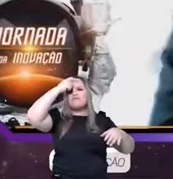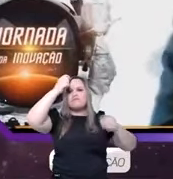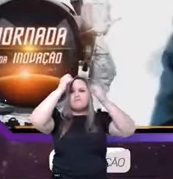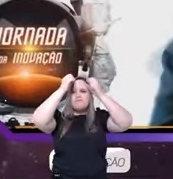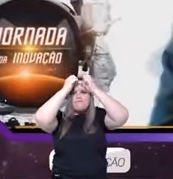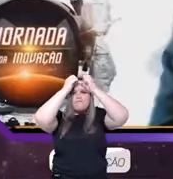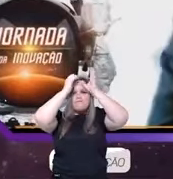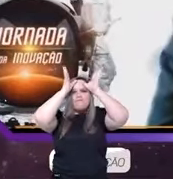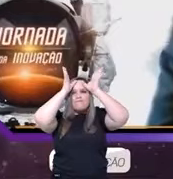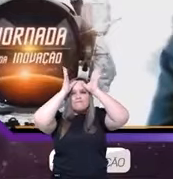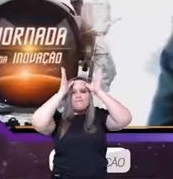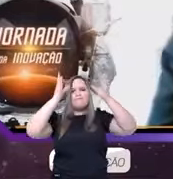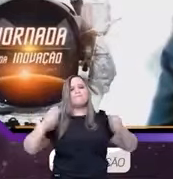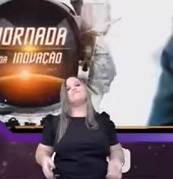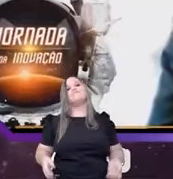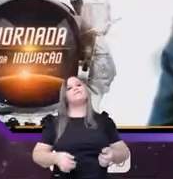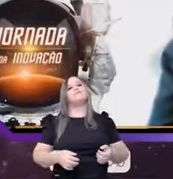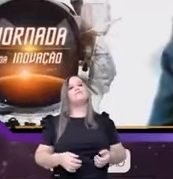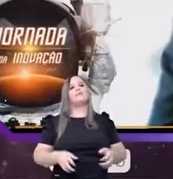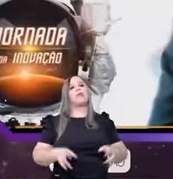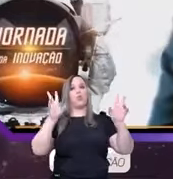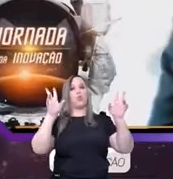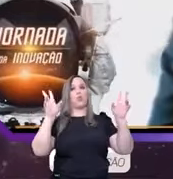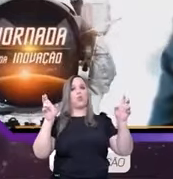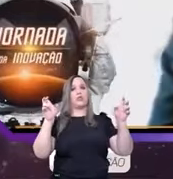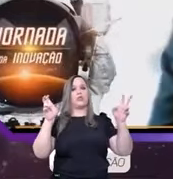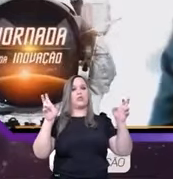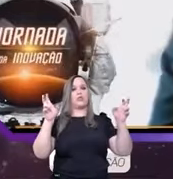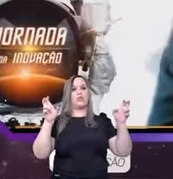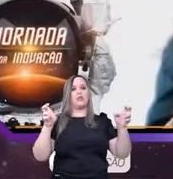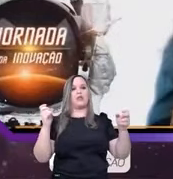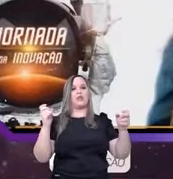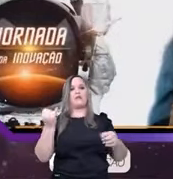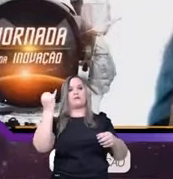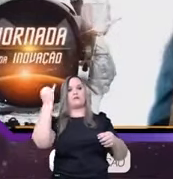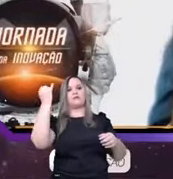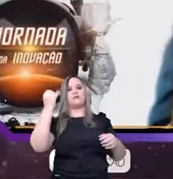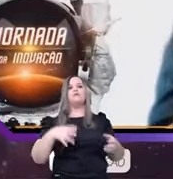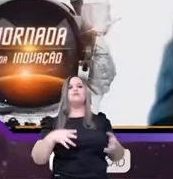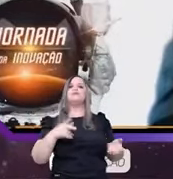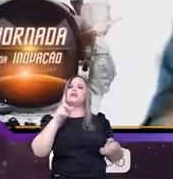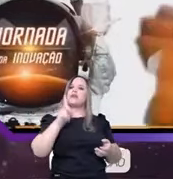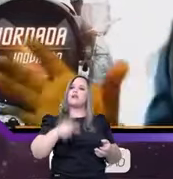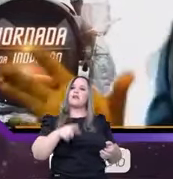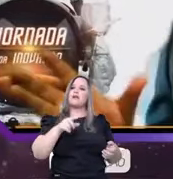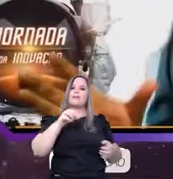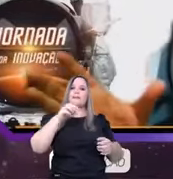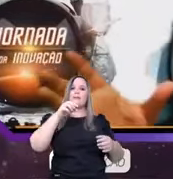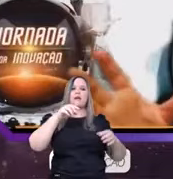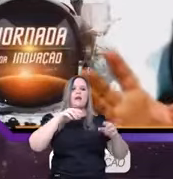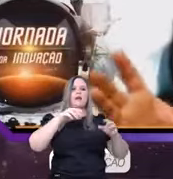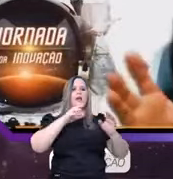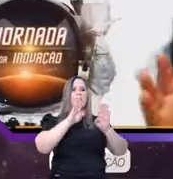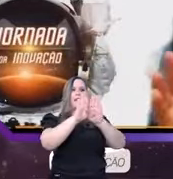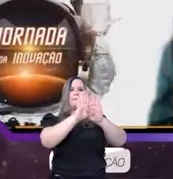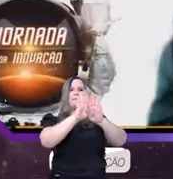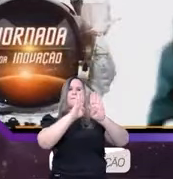nosso tema, e essa ideia de judiciário multiportas é a ideia de que existem múltiplos